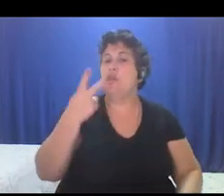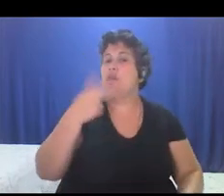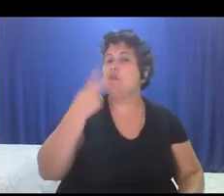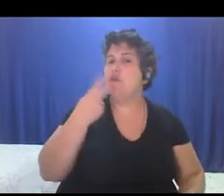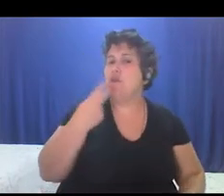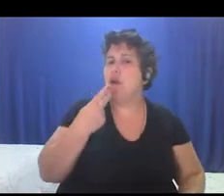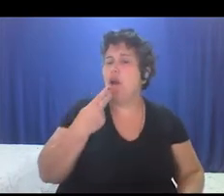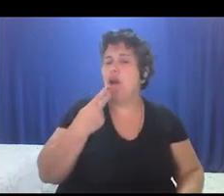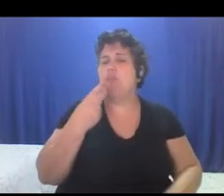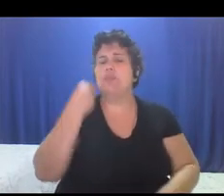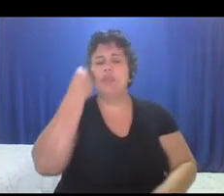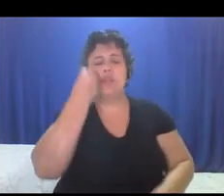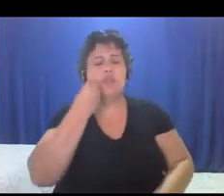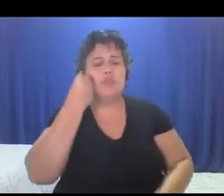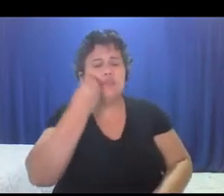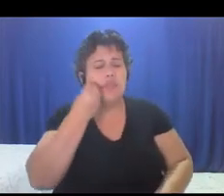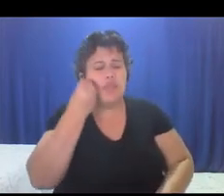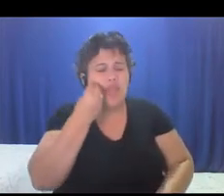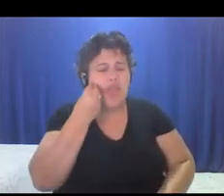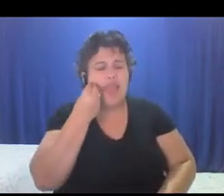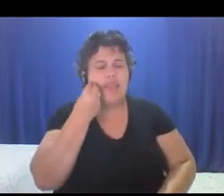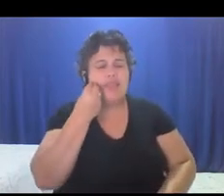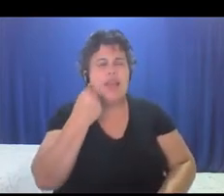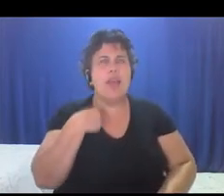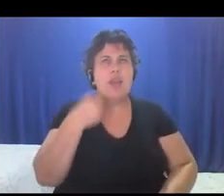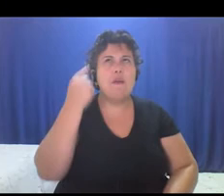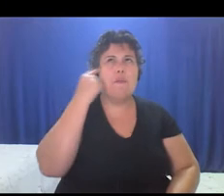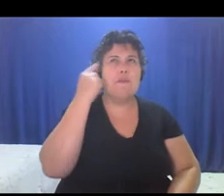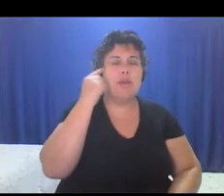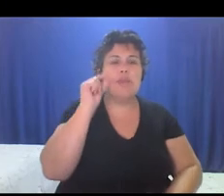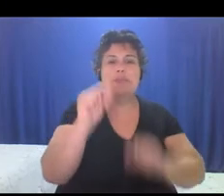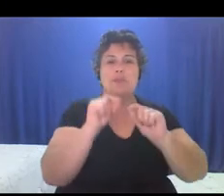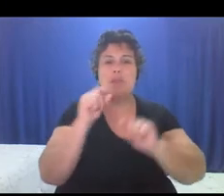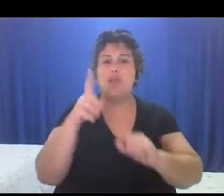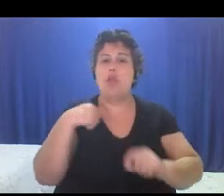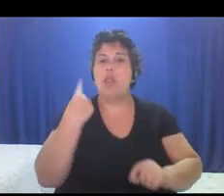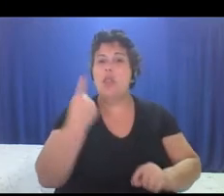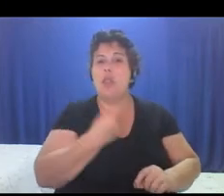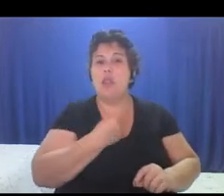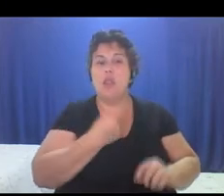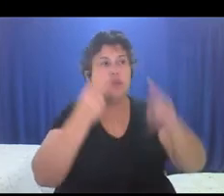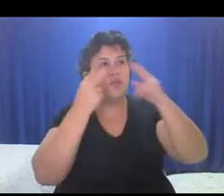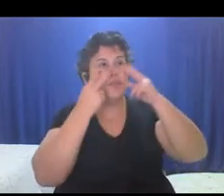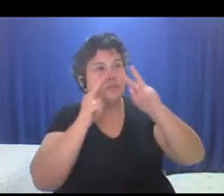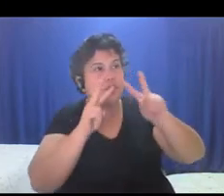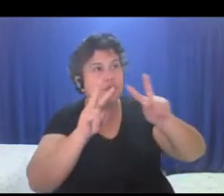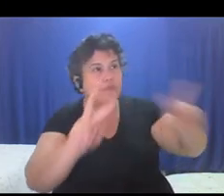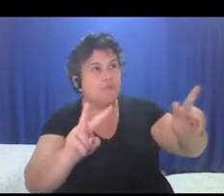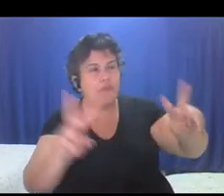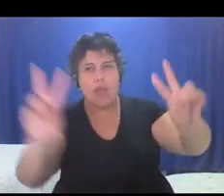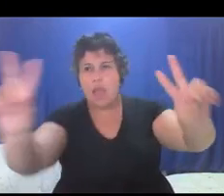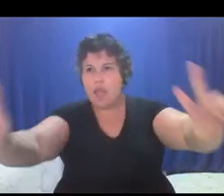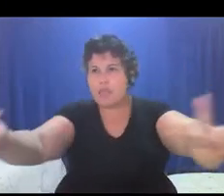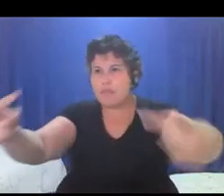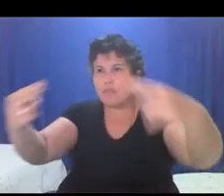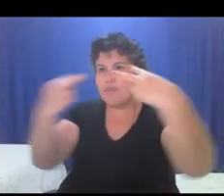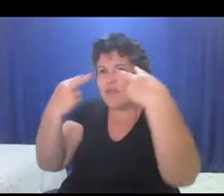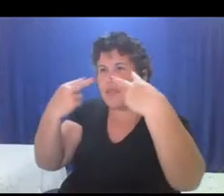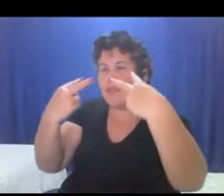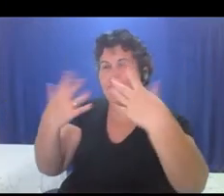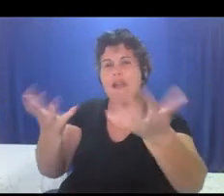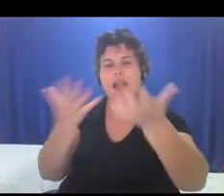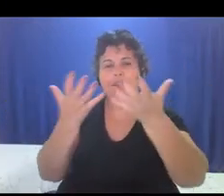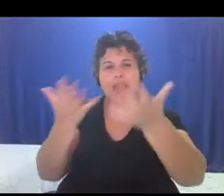penso muito sobre isso, assim. Sermos ouvidas, né? Então a galera escuta, ela quer saber o que você